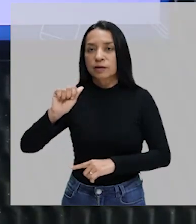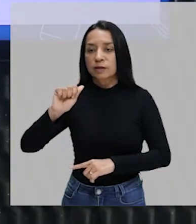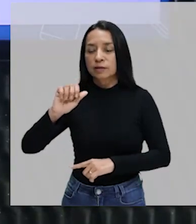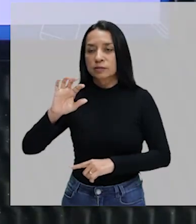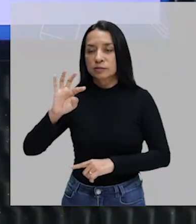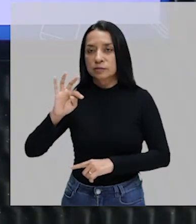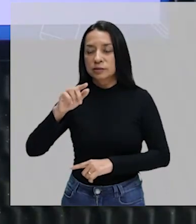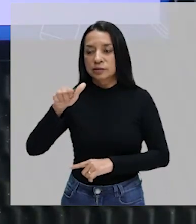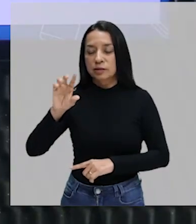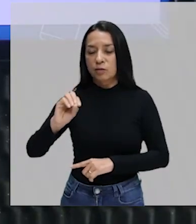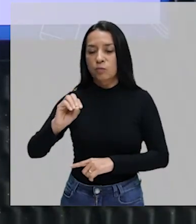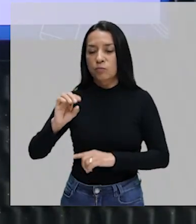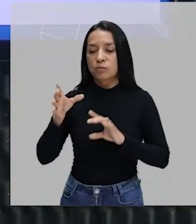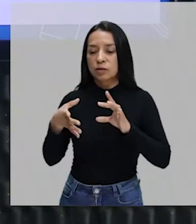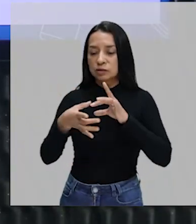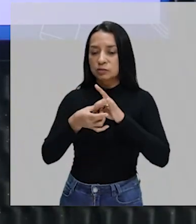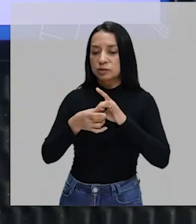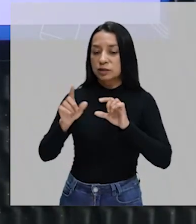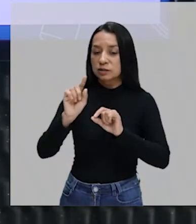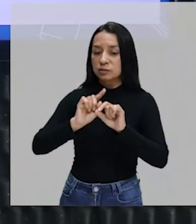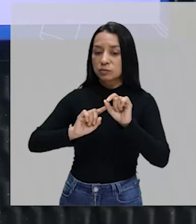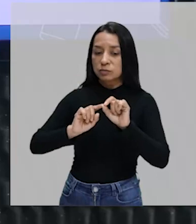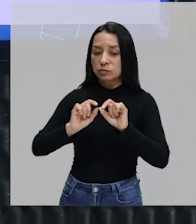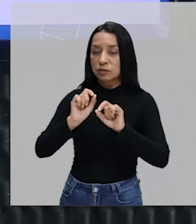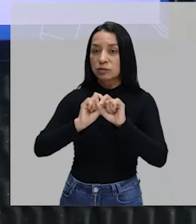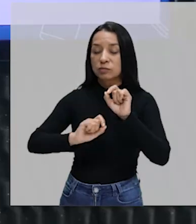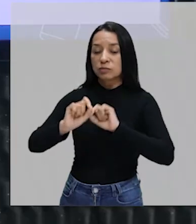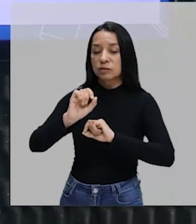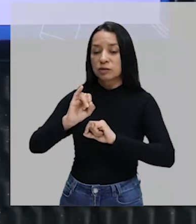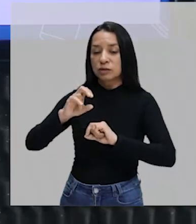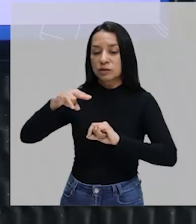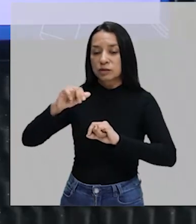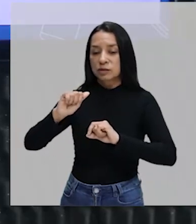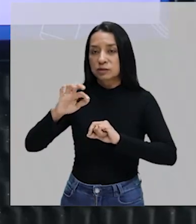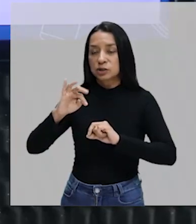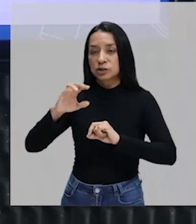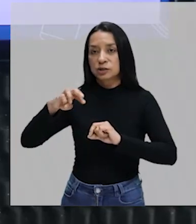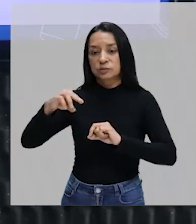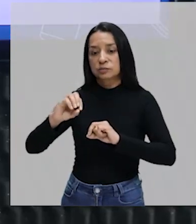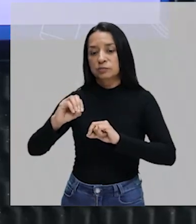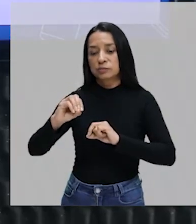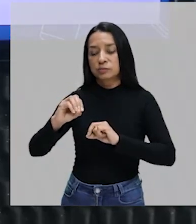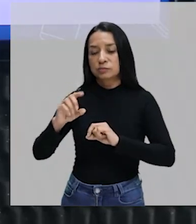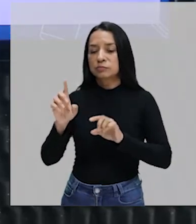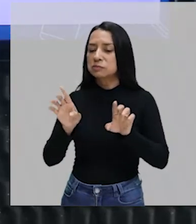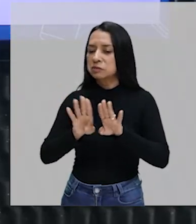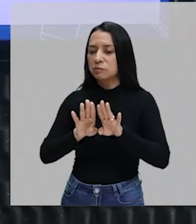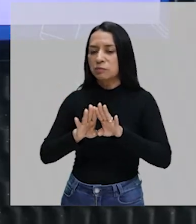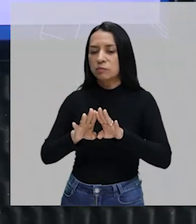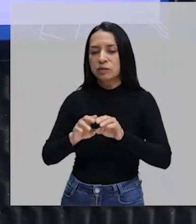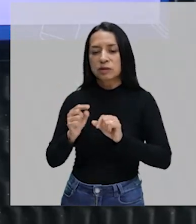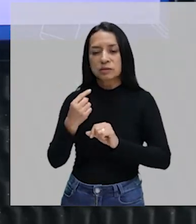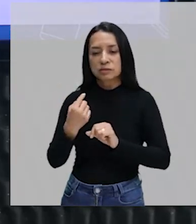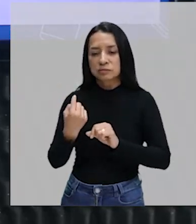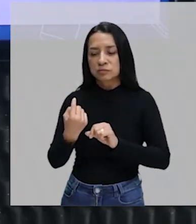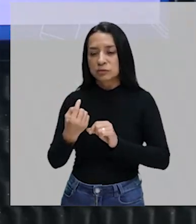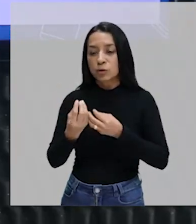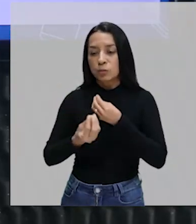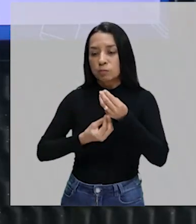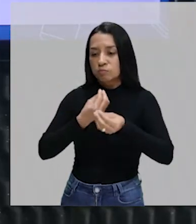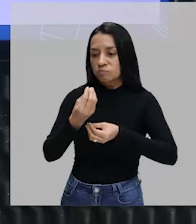Platonismo, geralmente é associado ao inatismo. Então não vai servir para a gente também, porque no caso nós não temos ali as